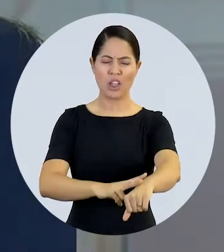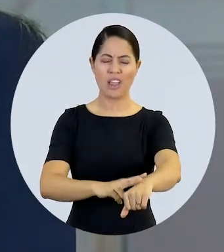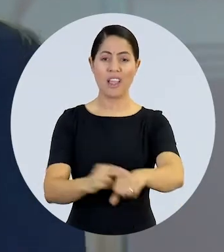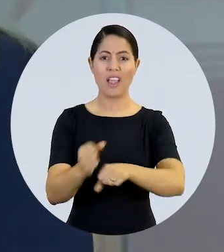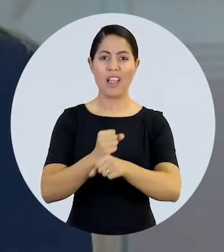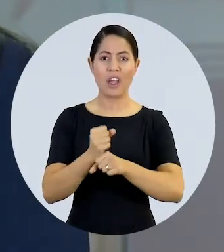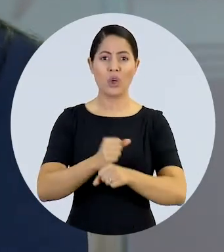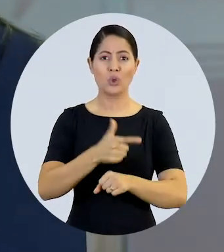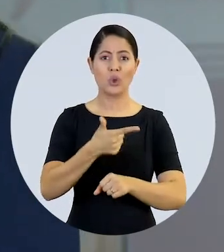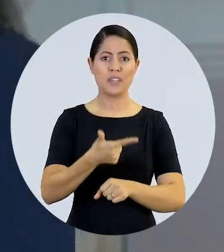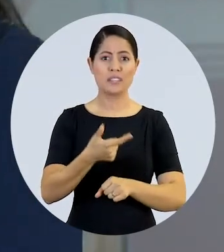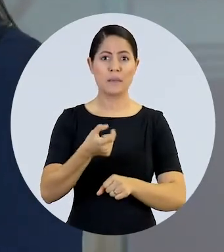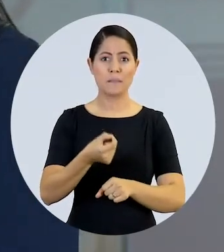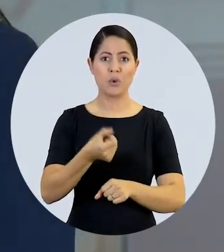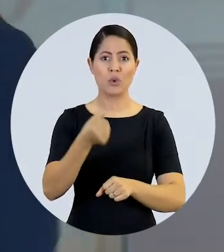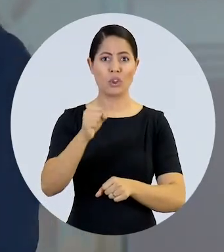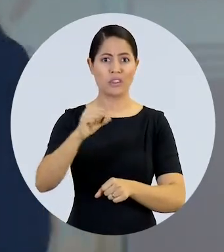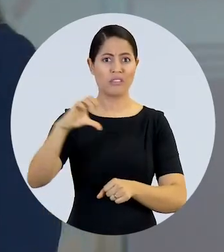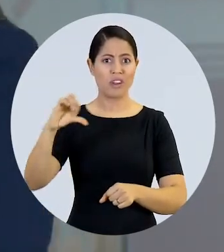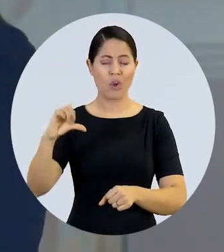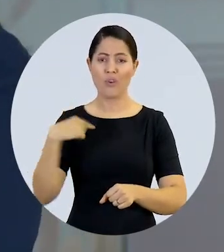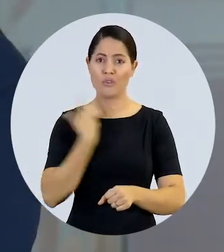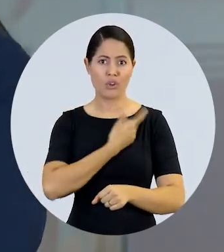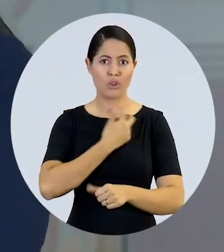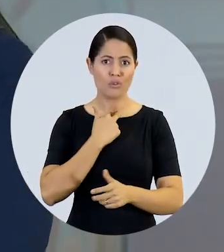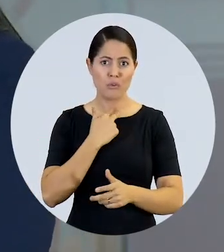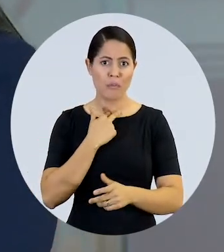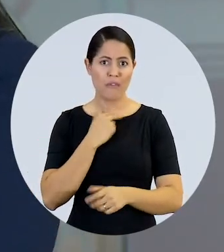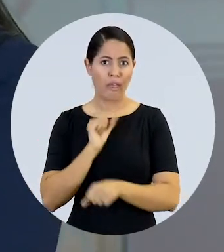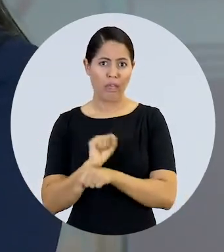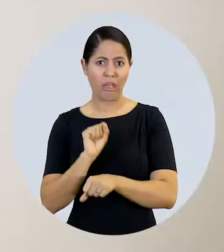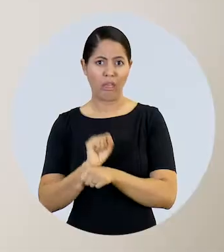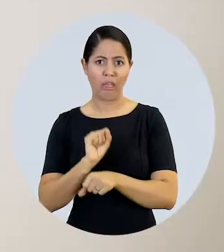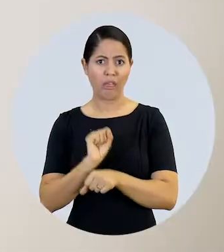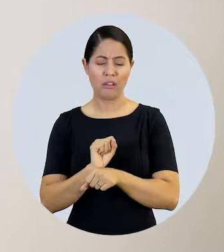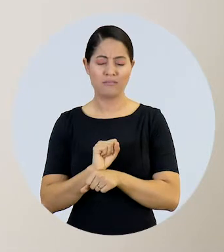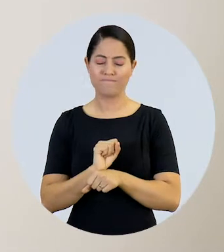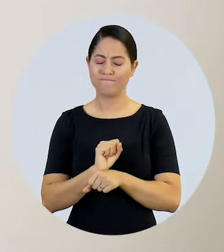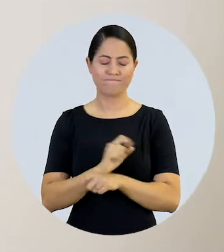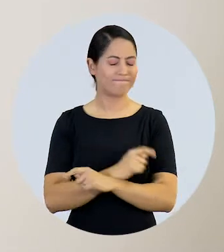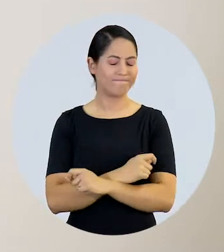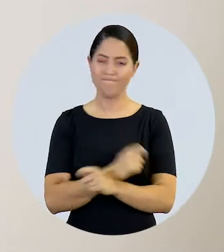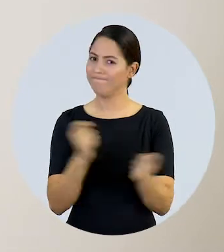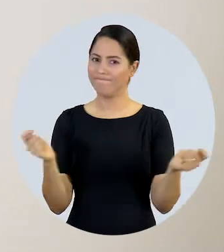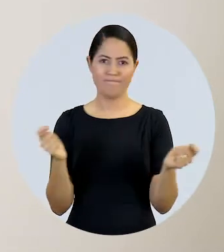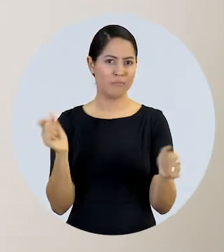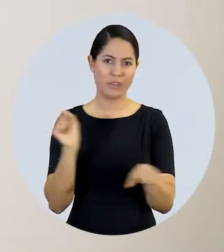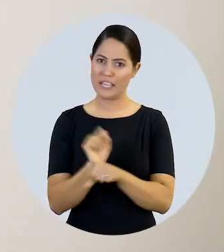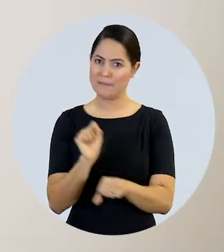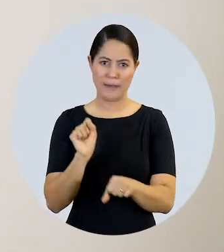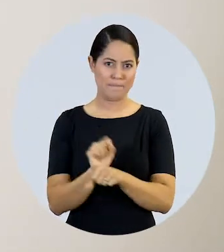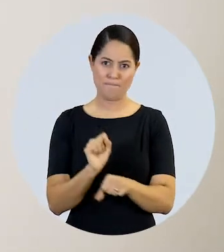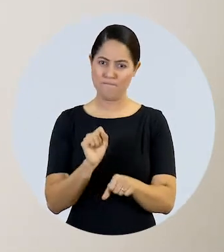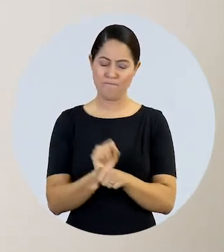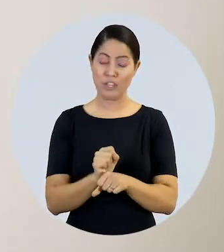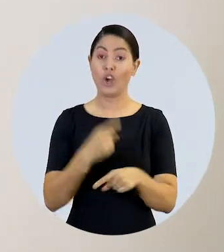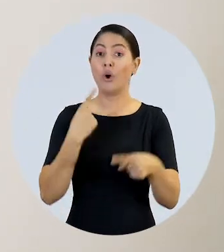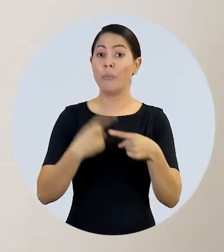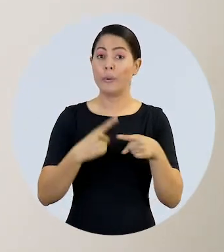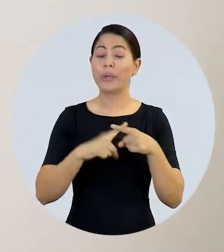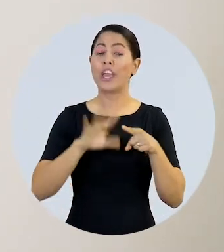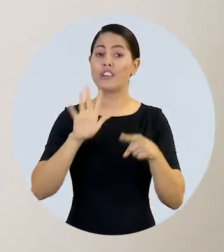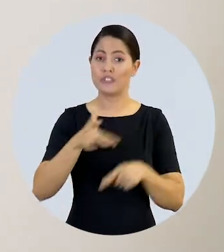é 2089. Não podemos esperar tanto. Não poderemos esperar, até